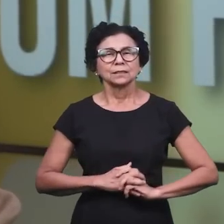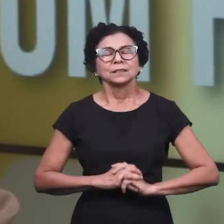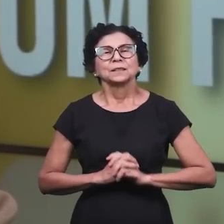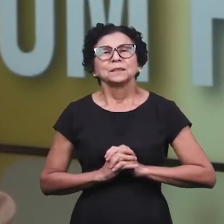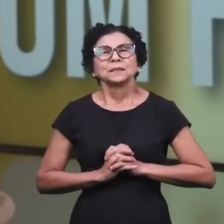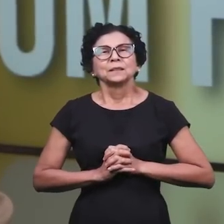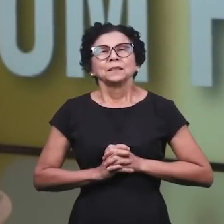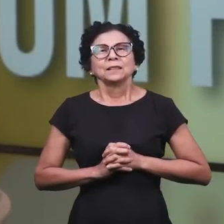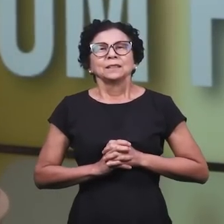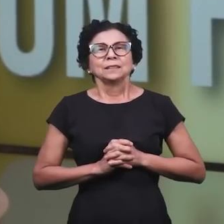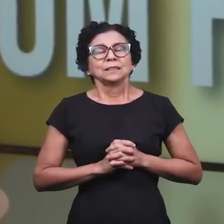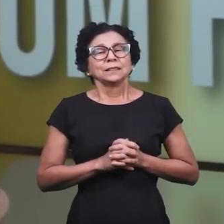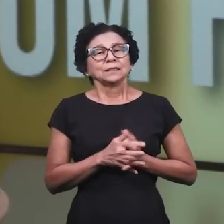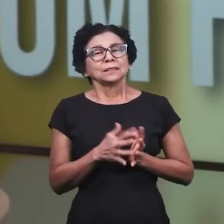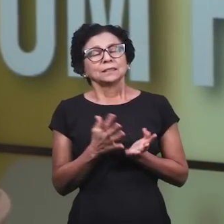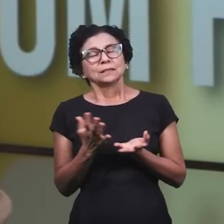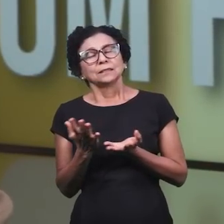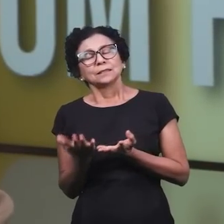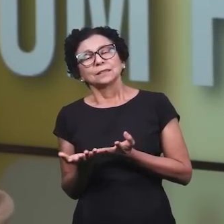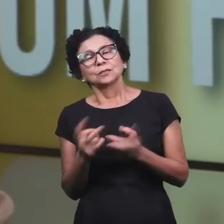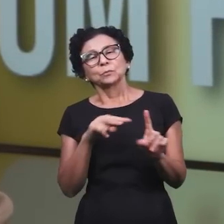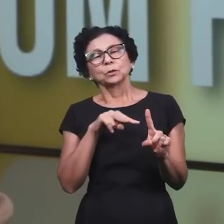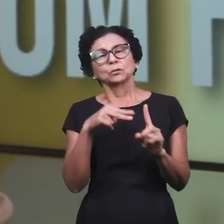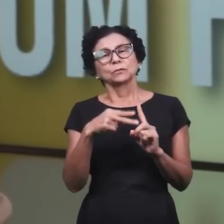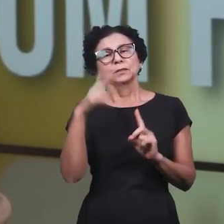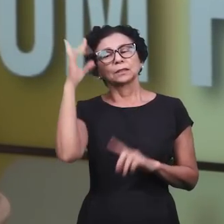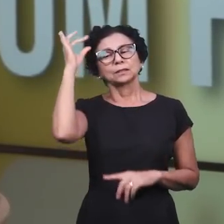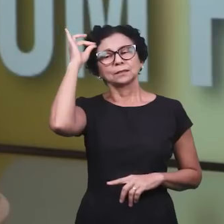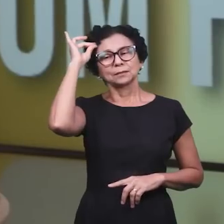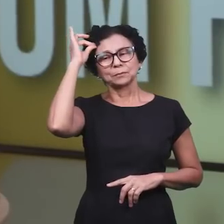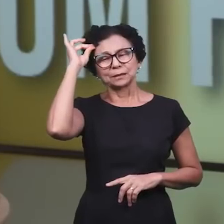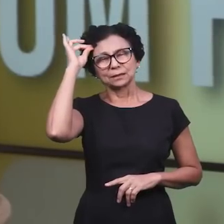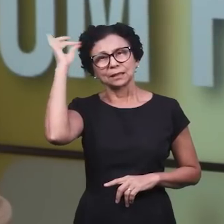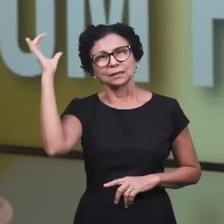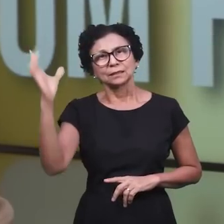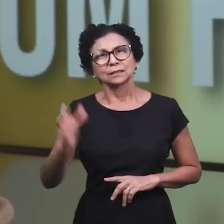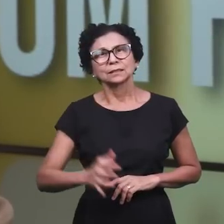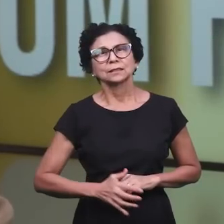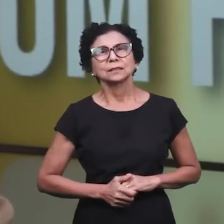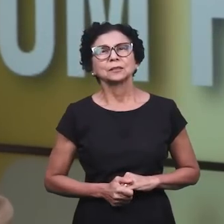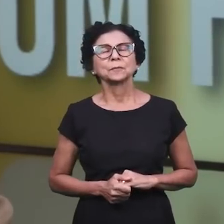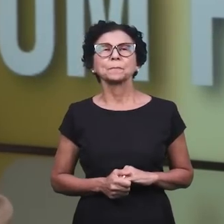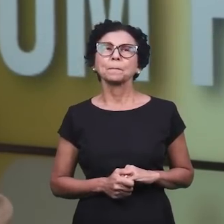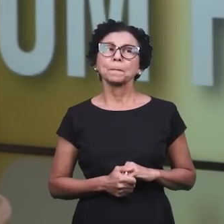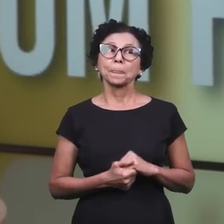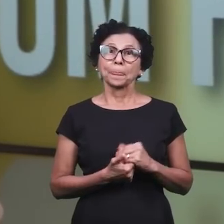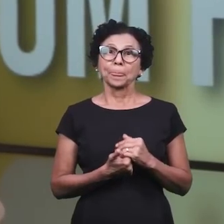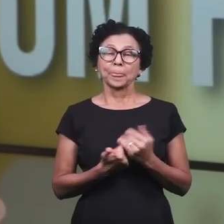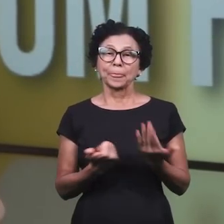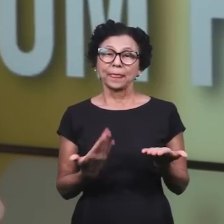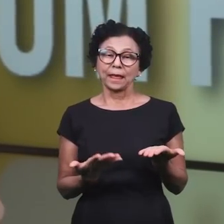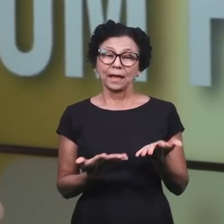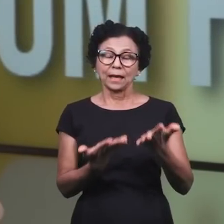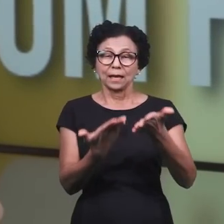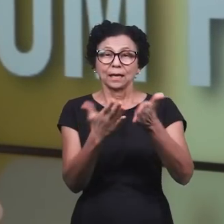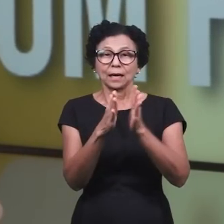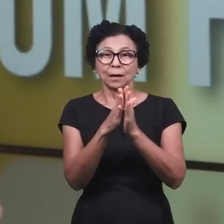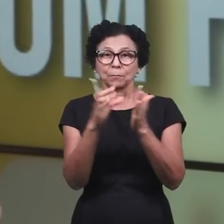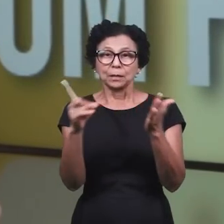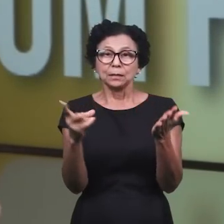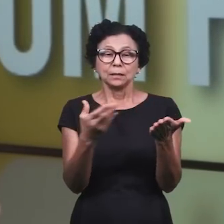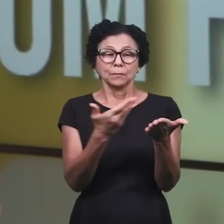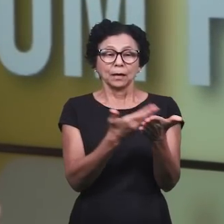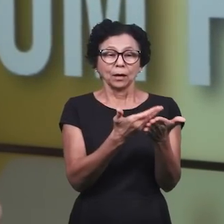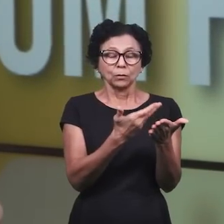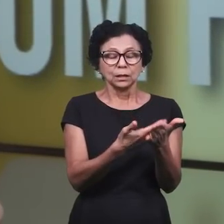para o lado espiritual, tem a questão das aulas, o ensino bíblico, ensinar o Senhor para a vida dele, o